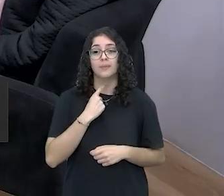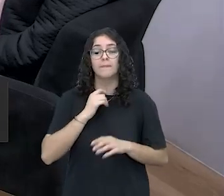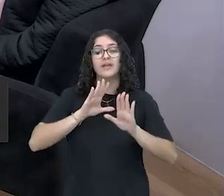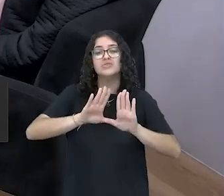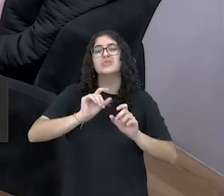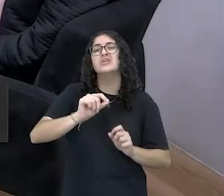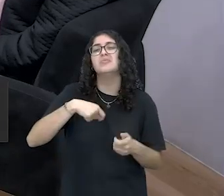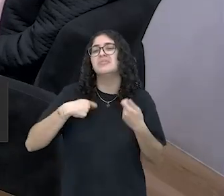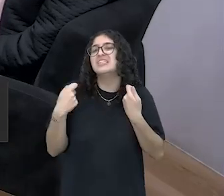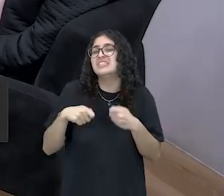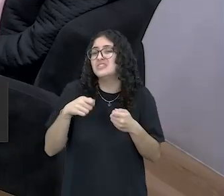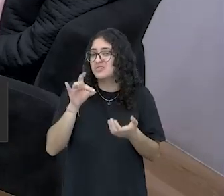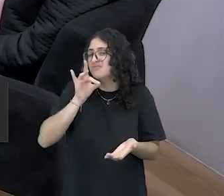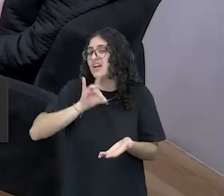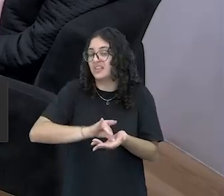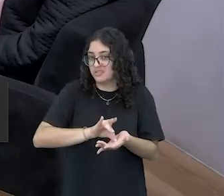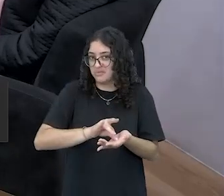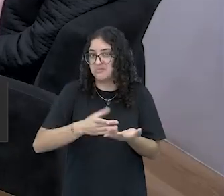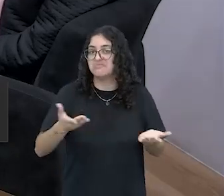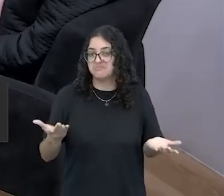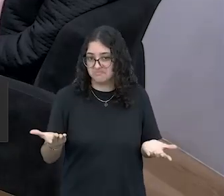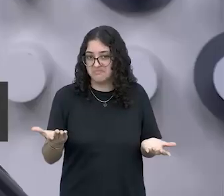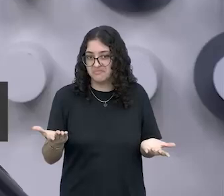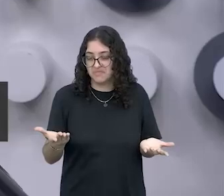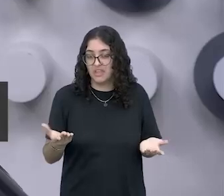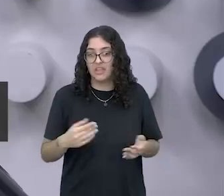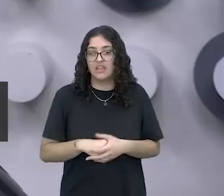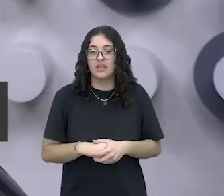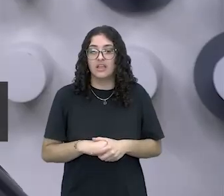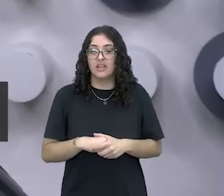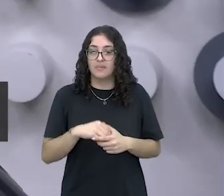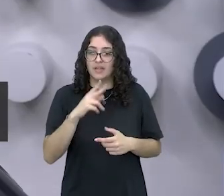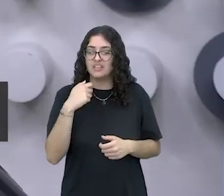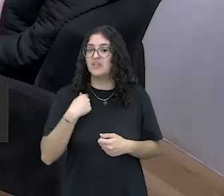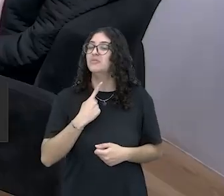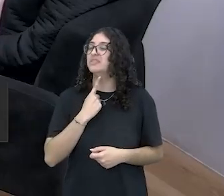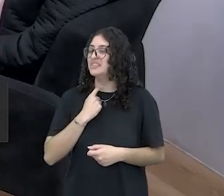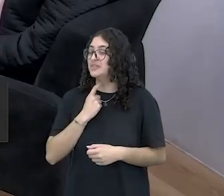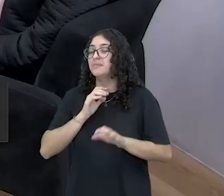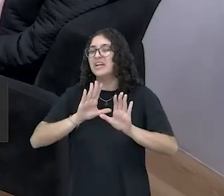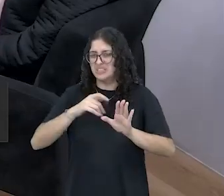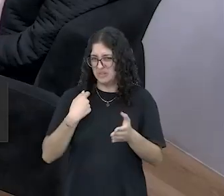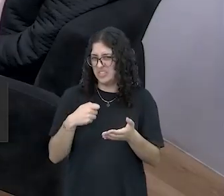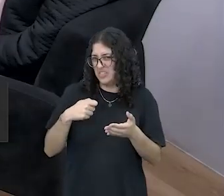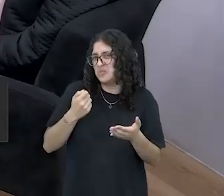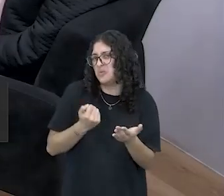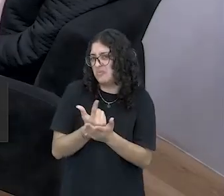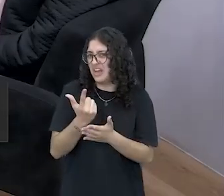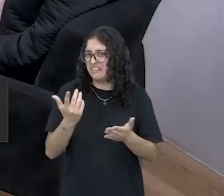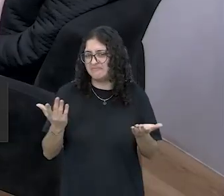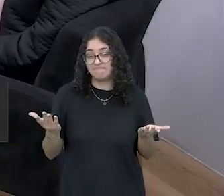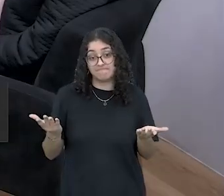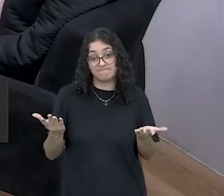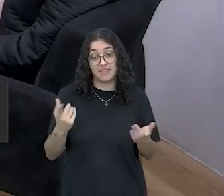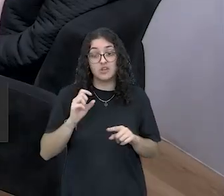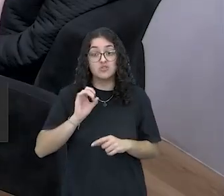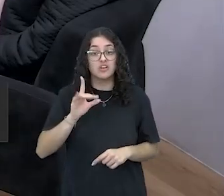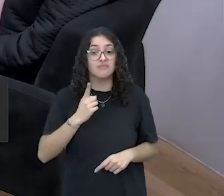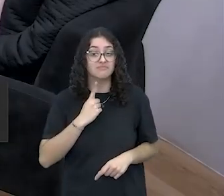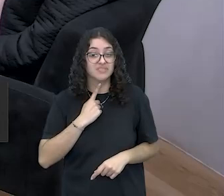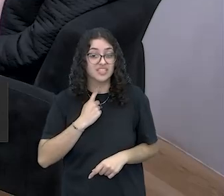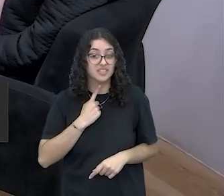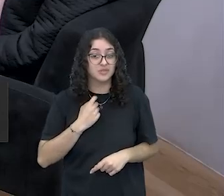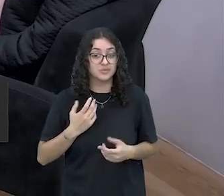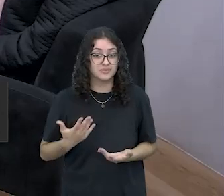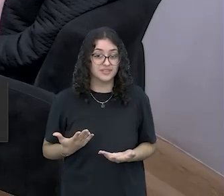colocar isso numa balança, né? Isso é muito importante, né? Sim. Desejo e necessidade, né? Será que o meu